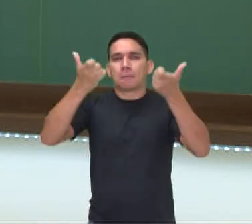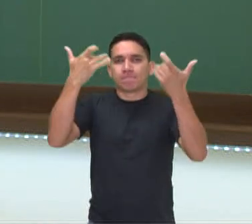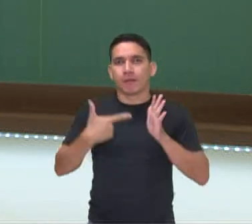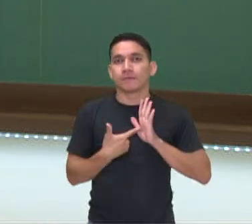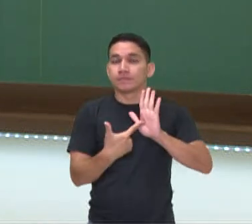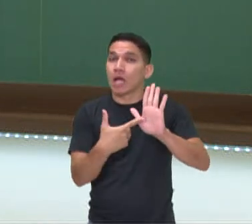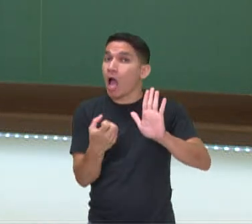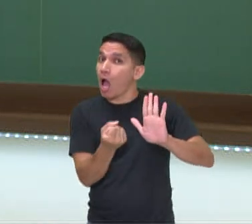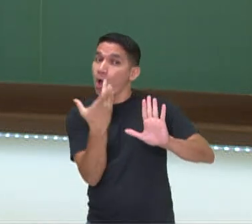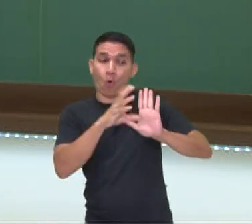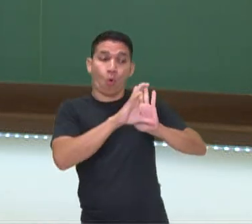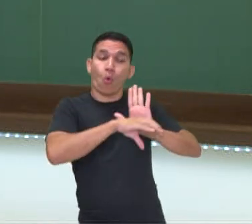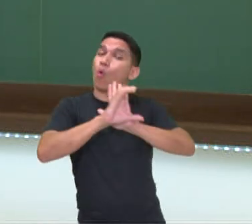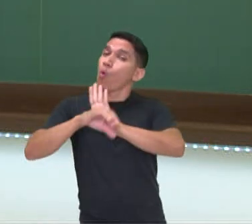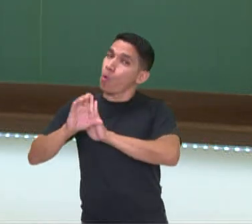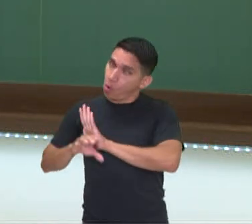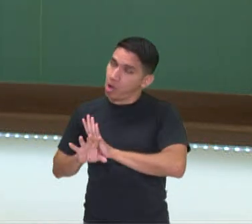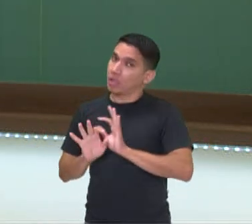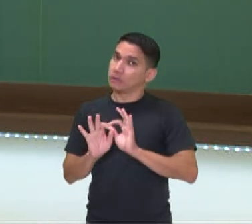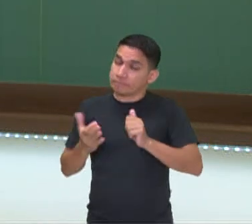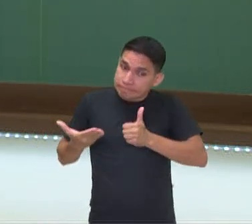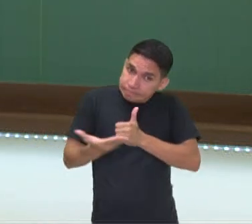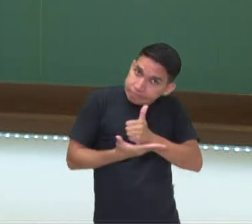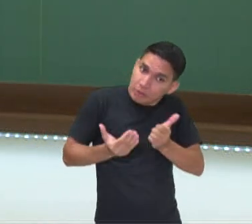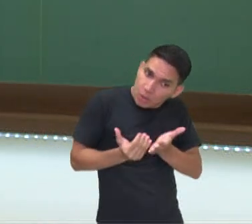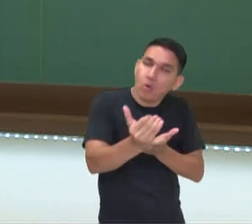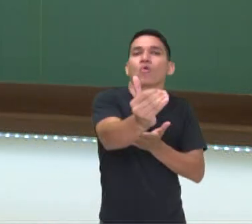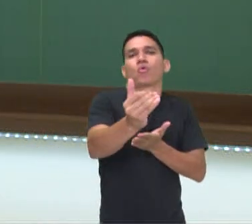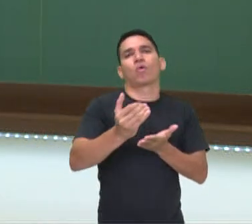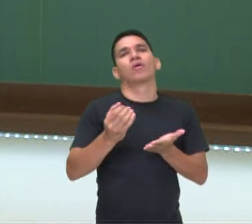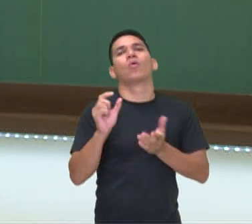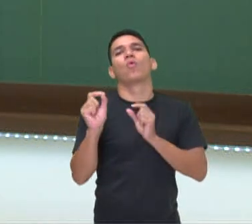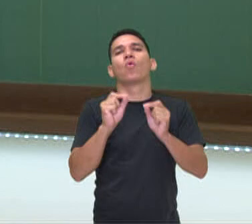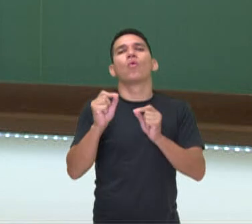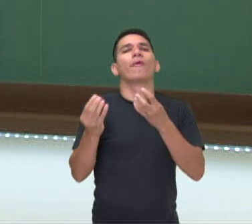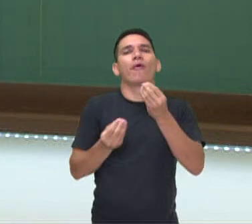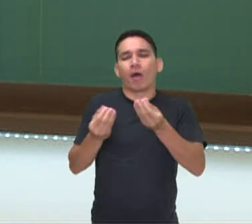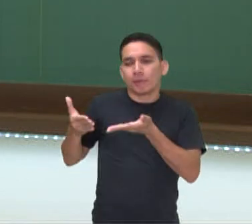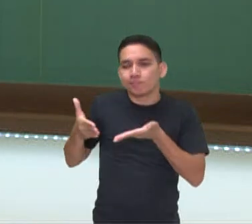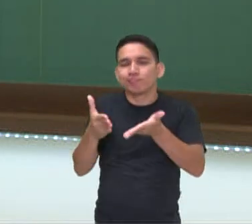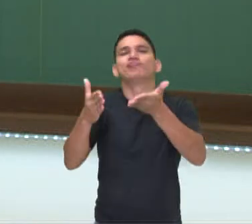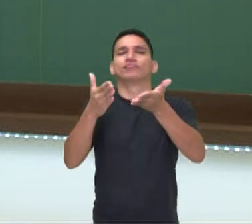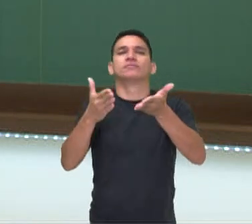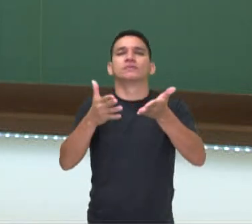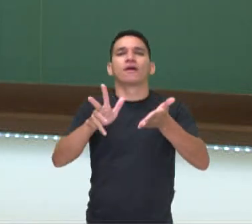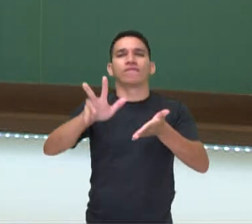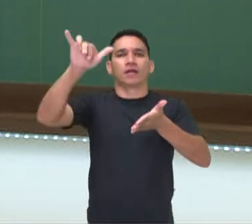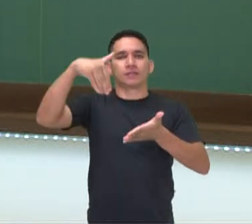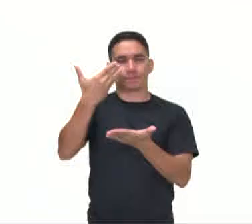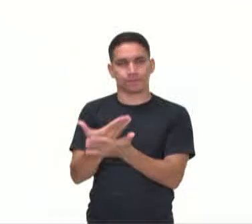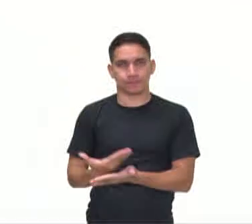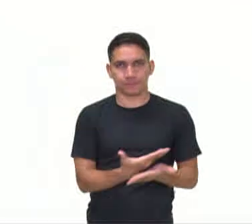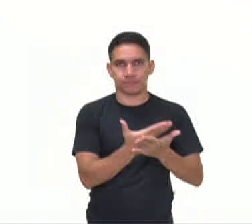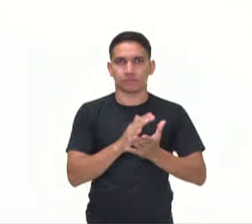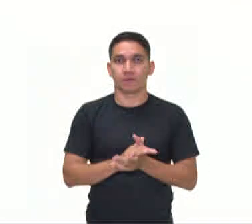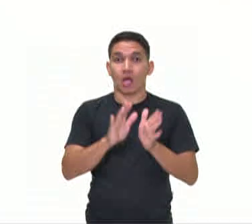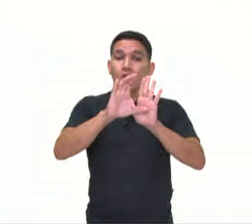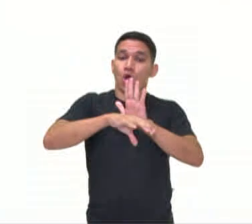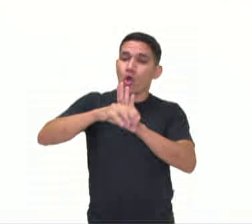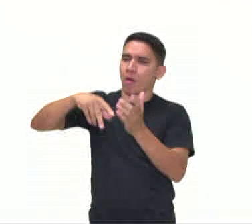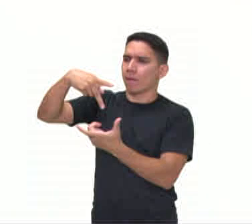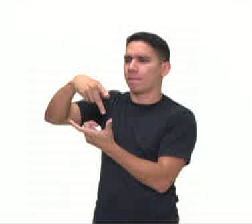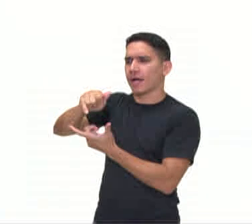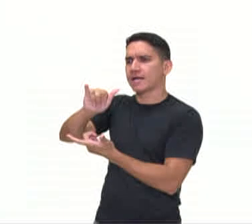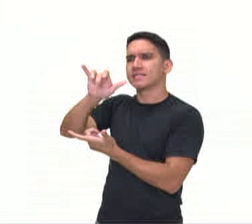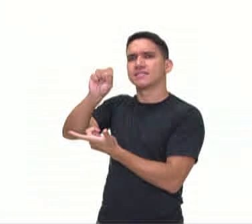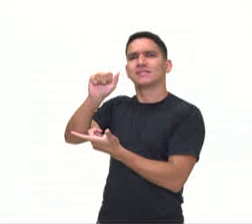aqui alguns conceitos básicos que são importantes para dar o direcionamento da nossa aula. Dá uma olhada aqui, conceito de